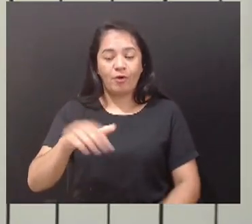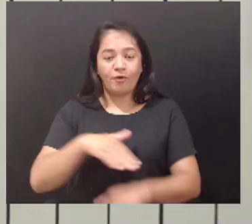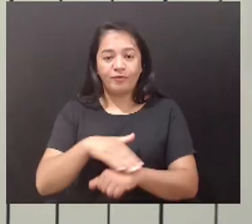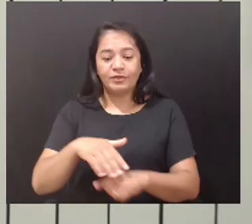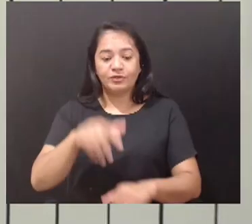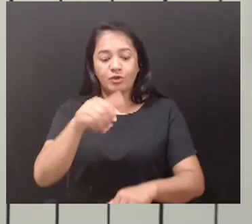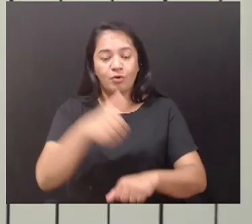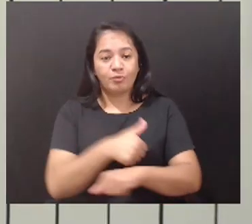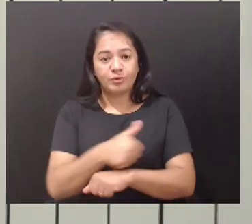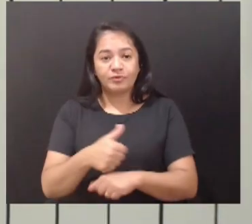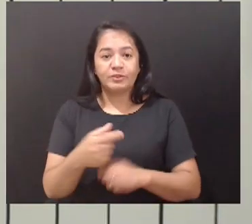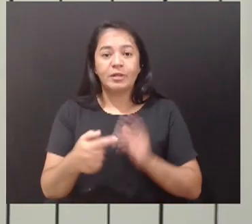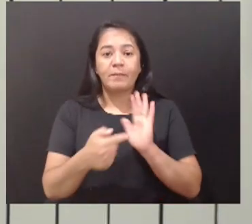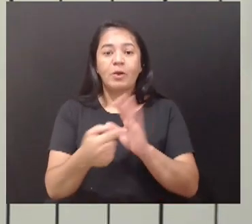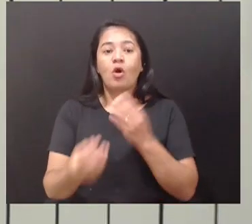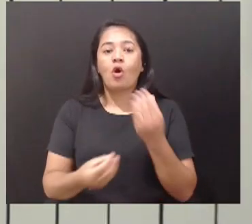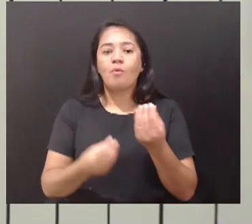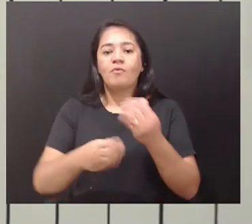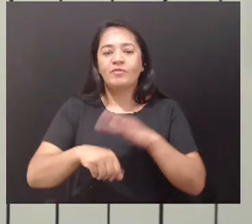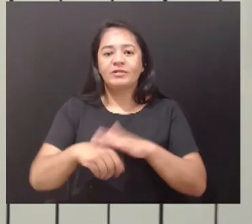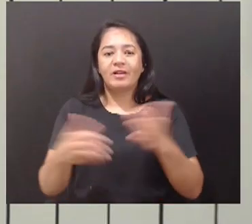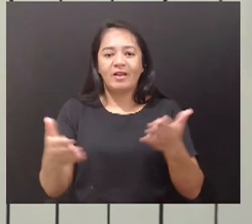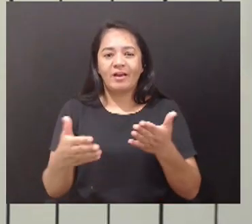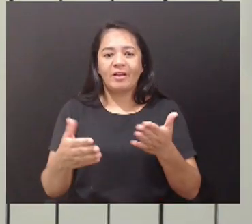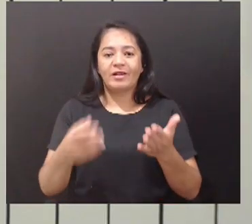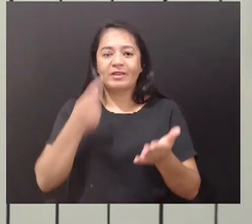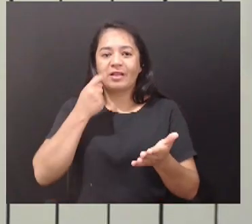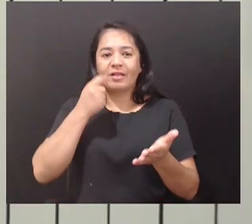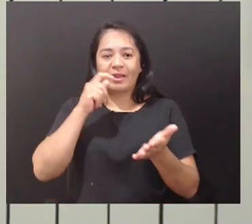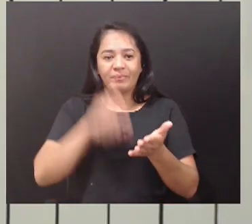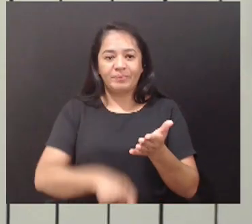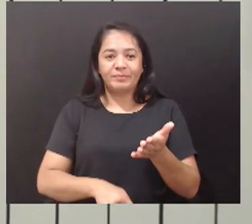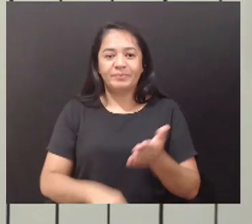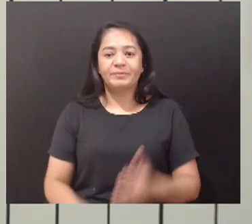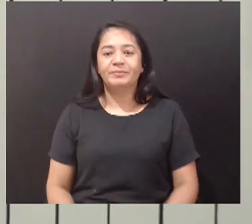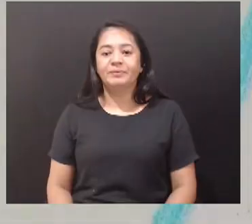fazer agora no quadro Na Ponta do Lápis.